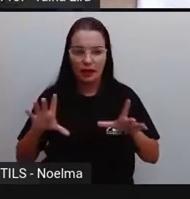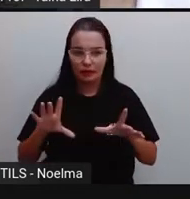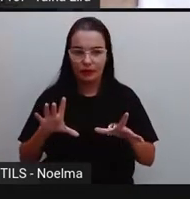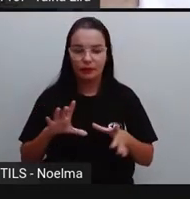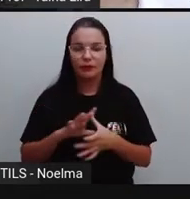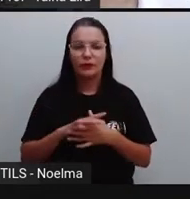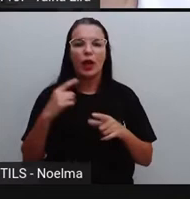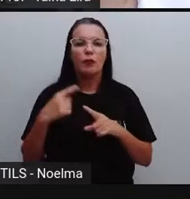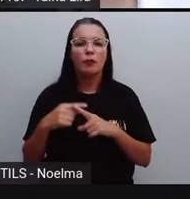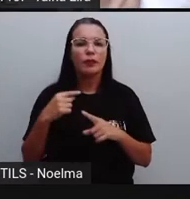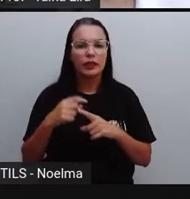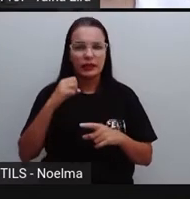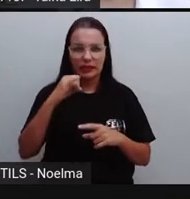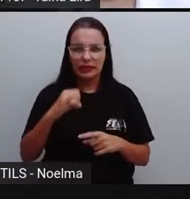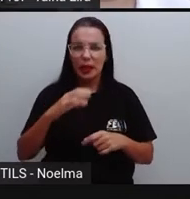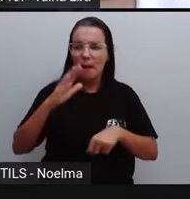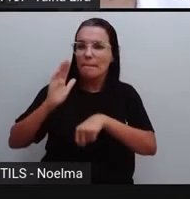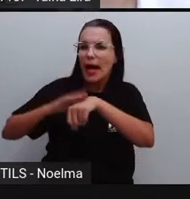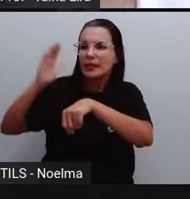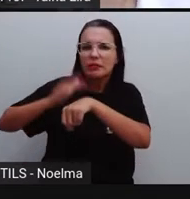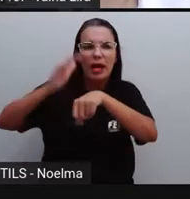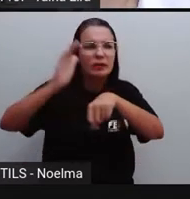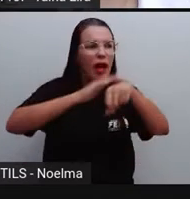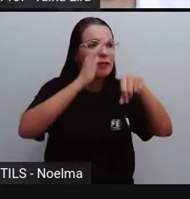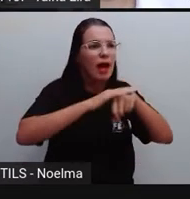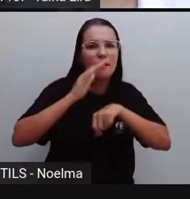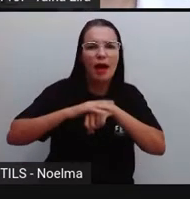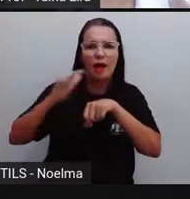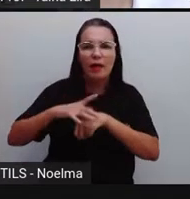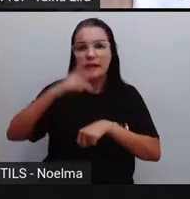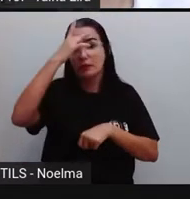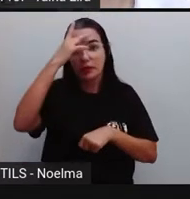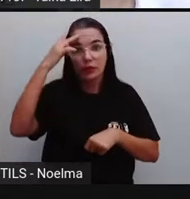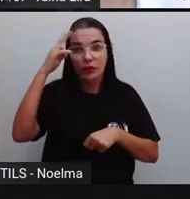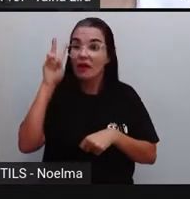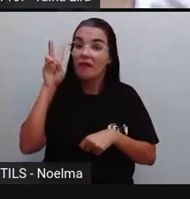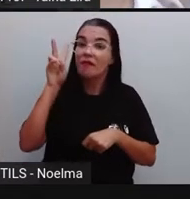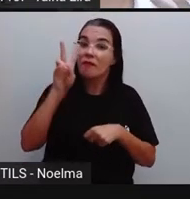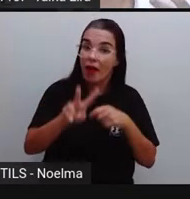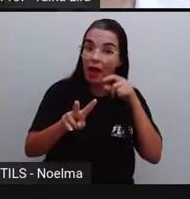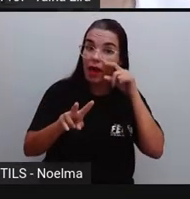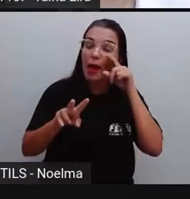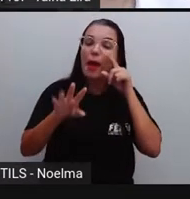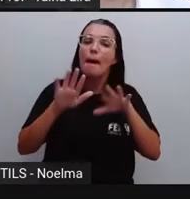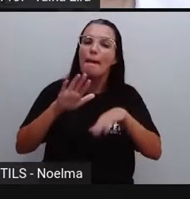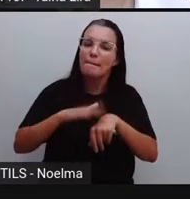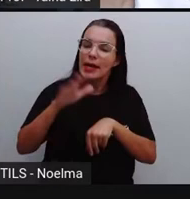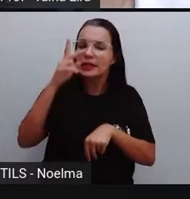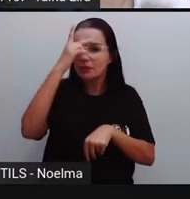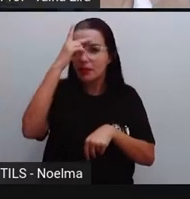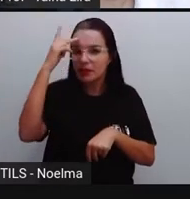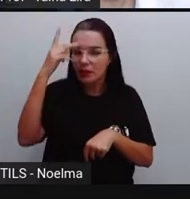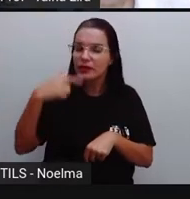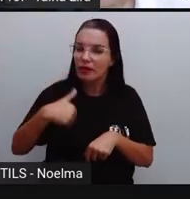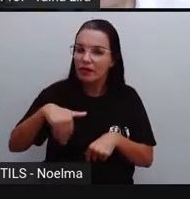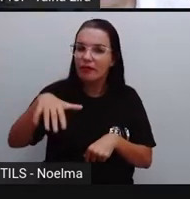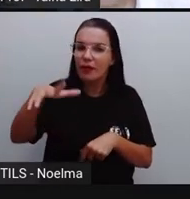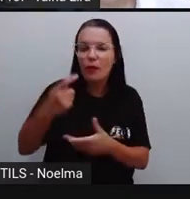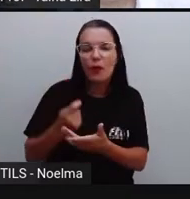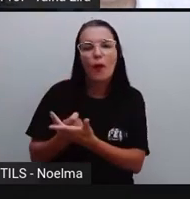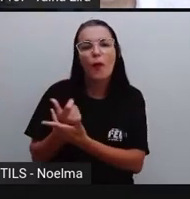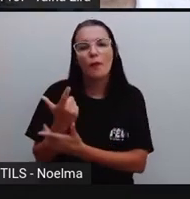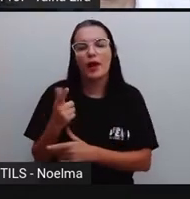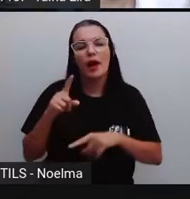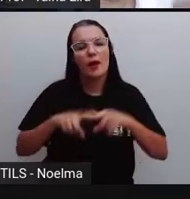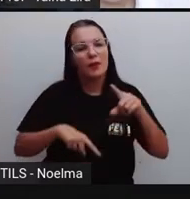quê? Quanto mais pessoas veem, né, o cartaz, mais pessoas, né, vão adquirir este